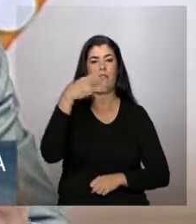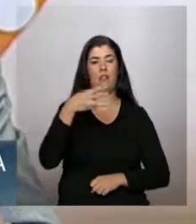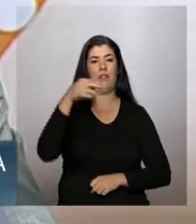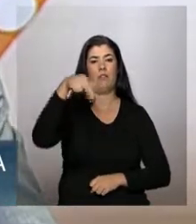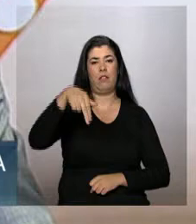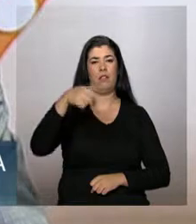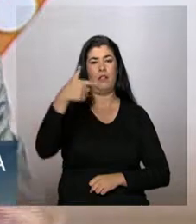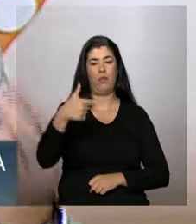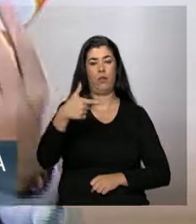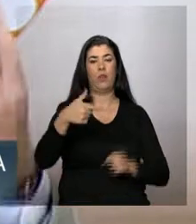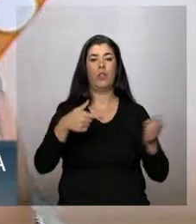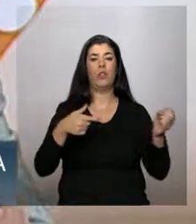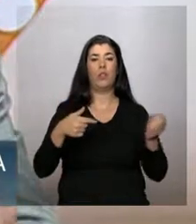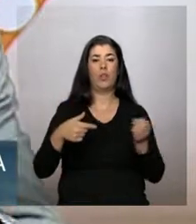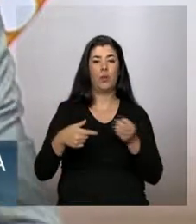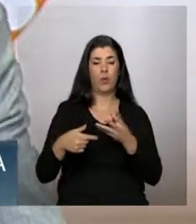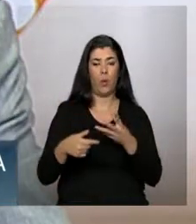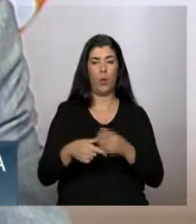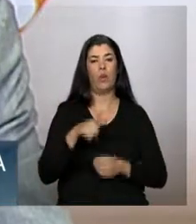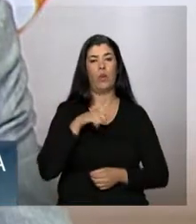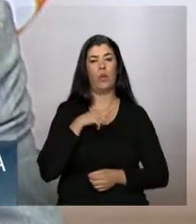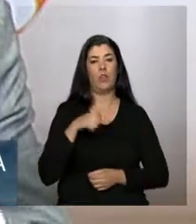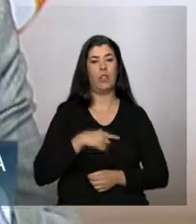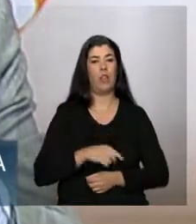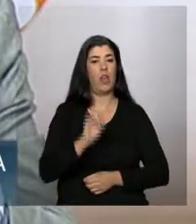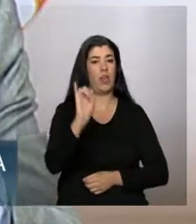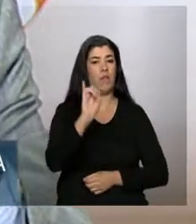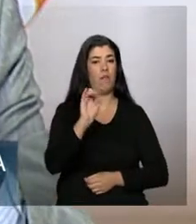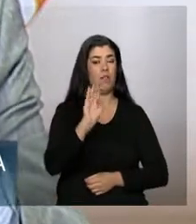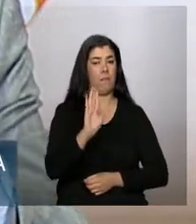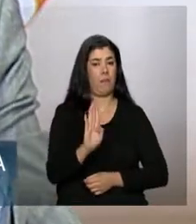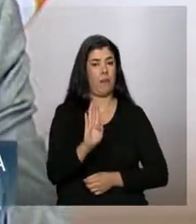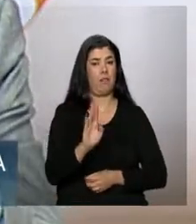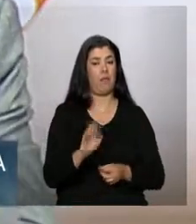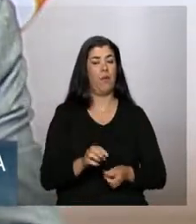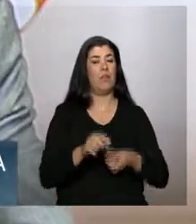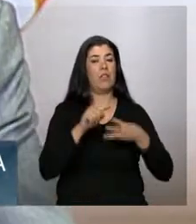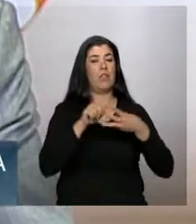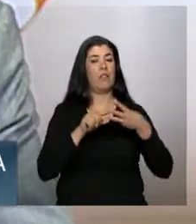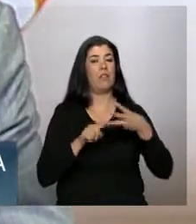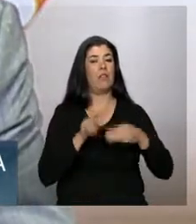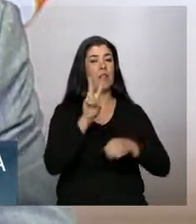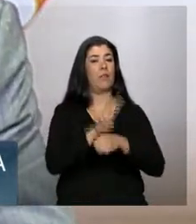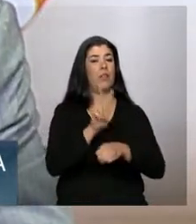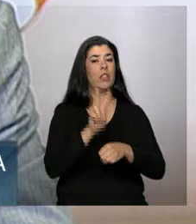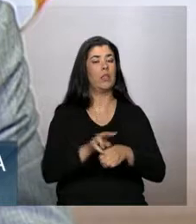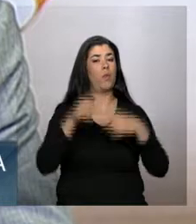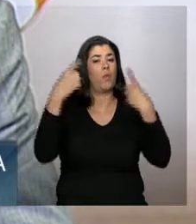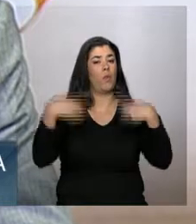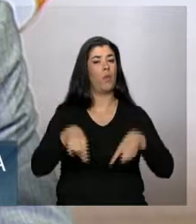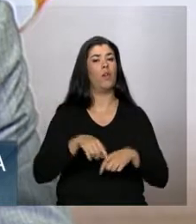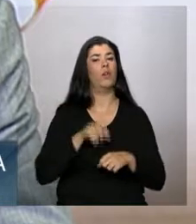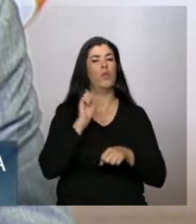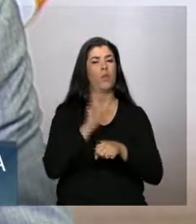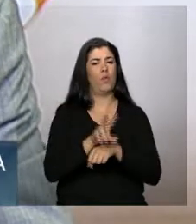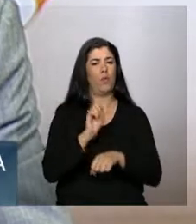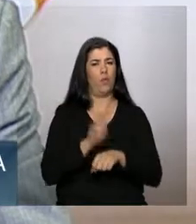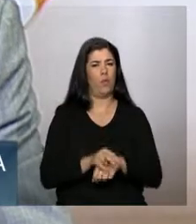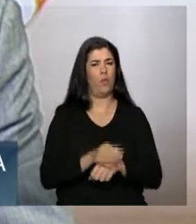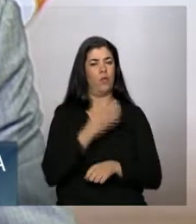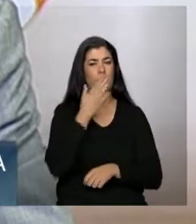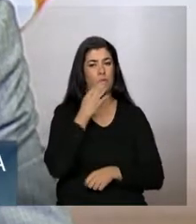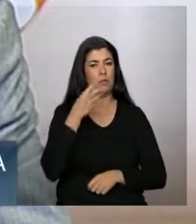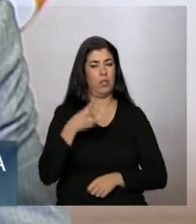na composição, a vacina trivalente, com a proteção mais abrangente contra aqueles vírus que